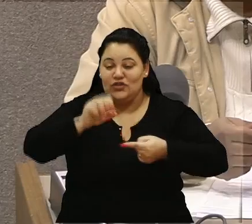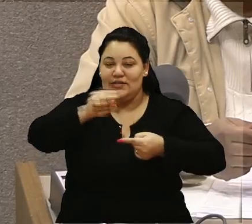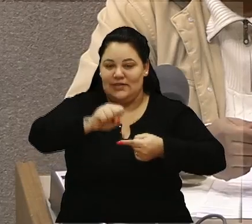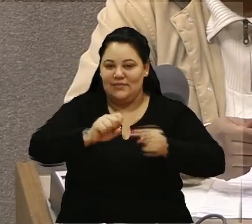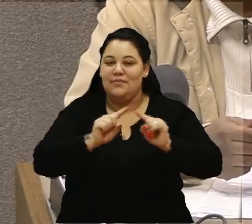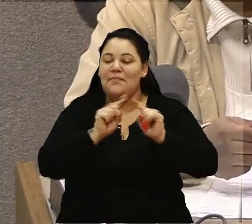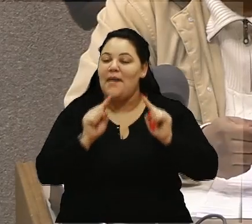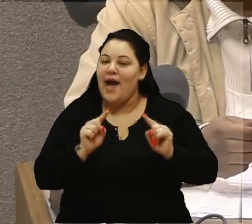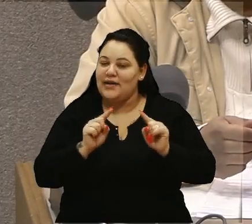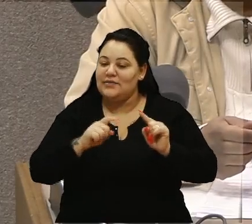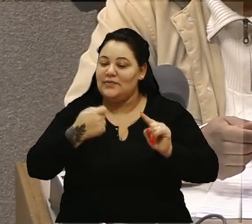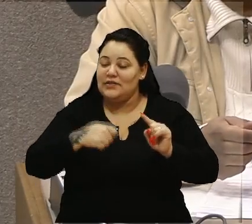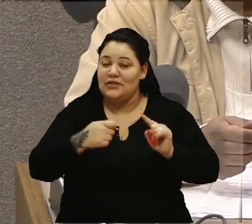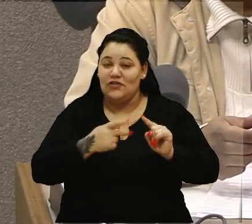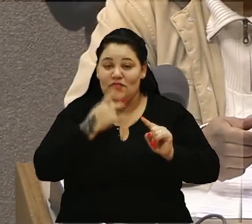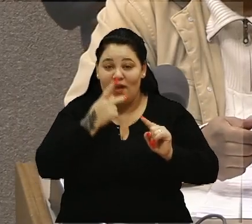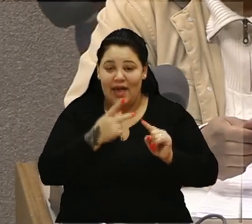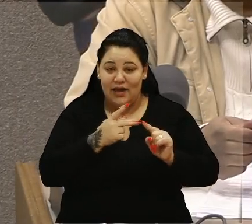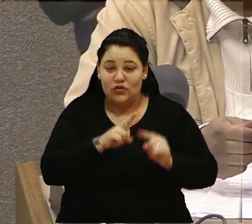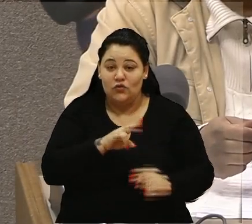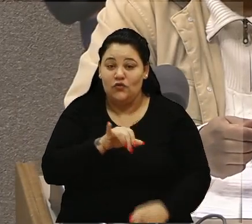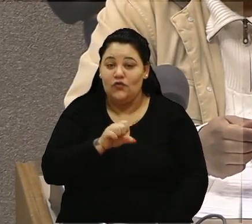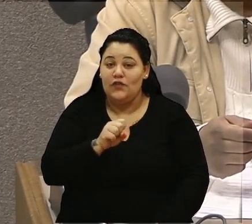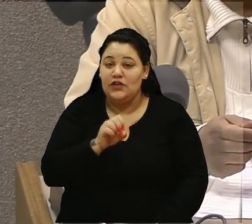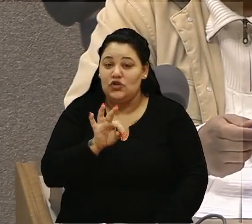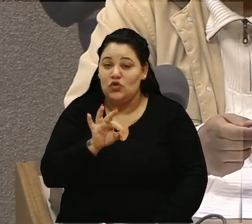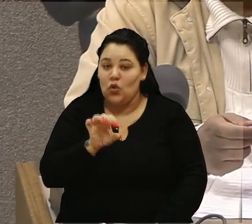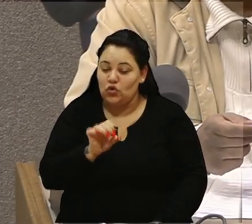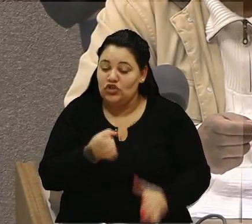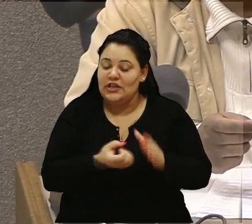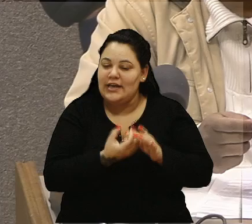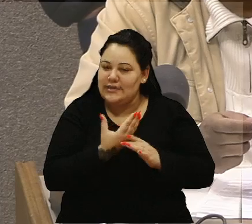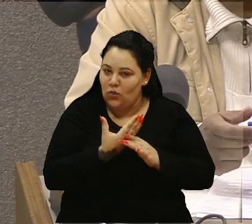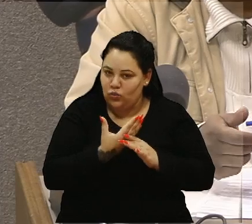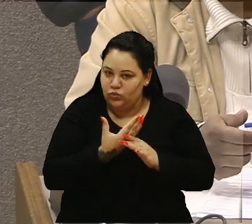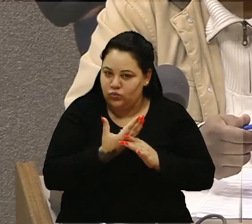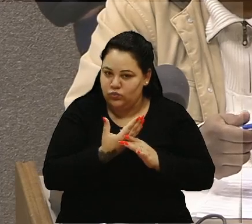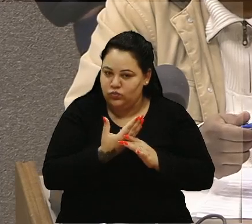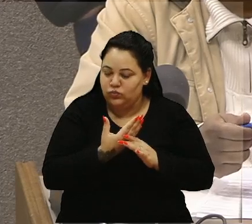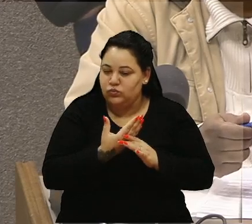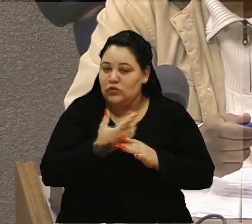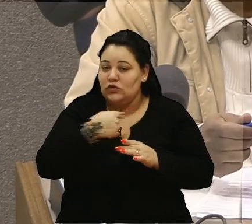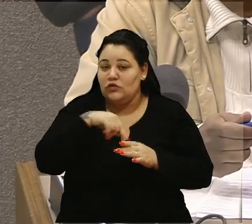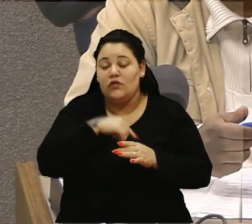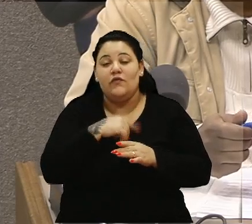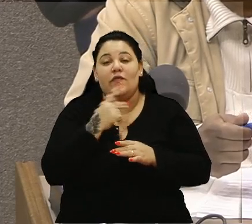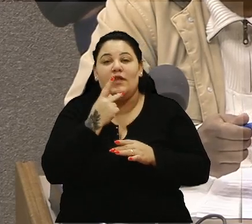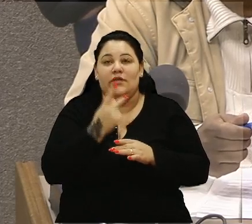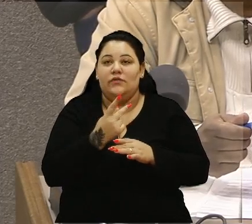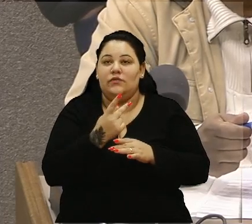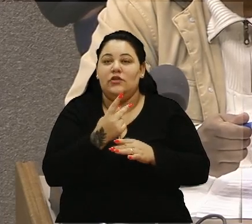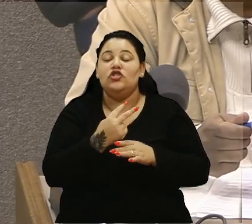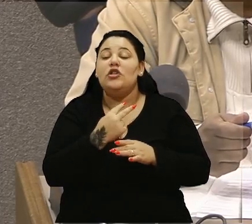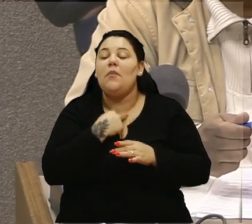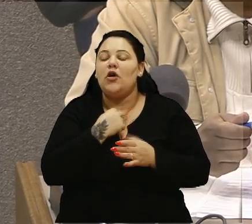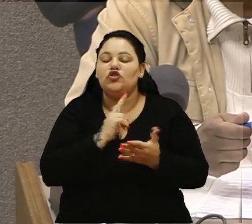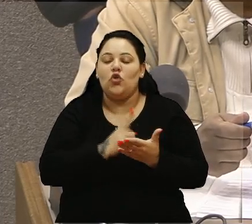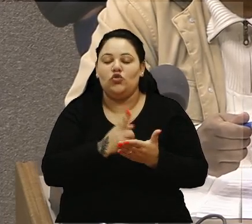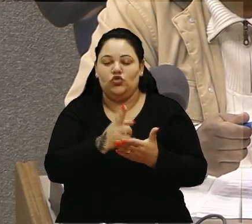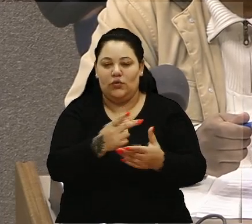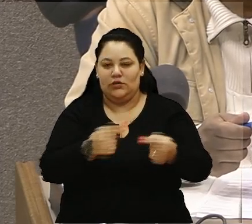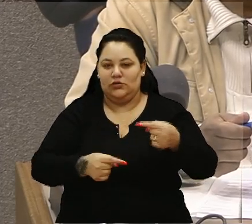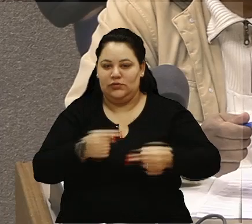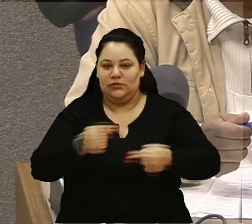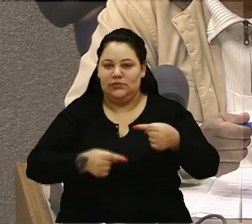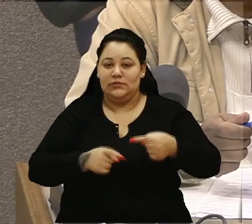a questão do vício de origem. E, de novo aqui, digo que a gente não deve, não estou dizendo que a gente não deve seguir com esse debate, eu acho que é importante